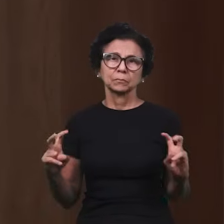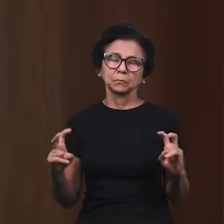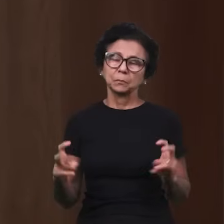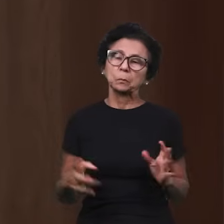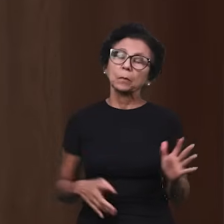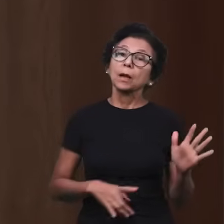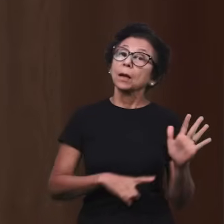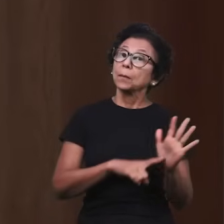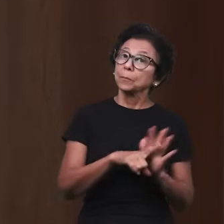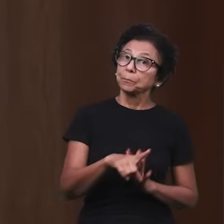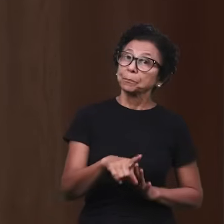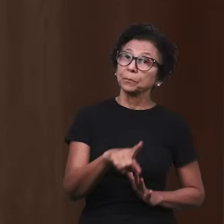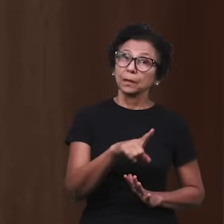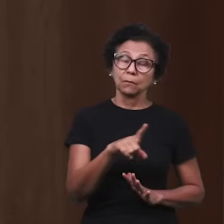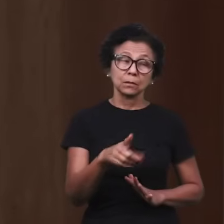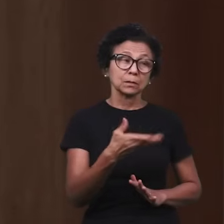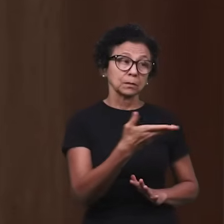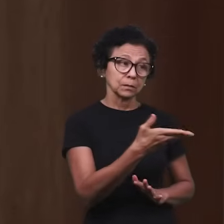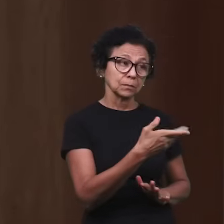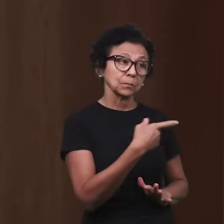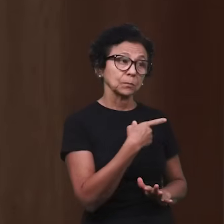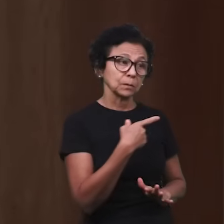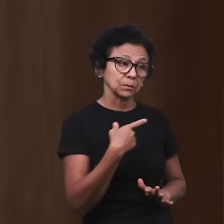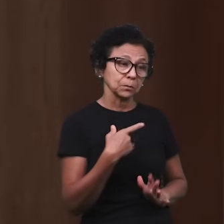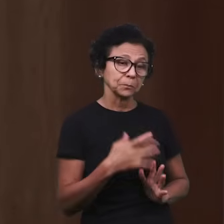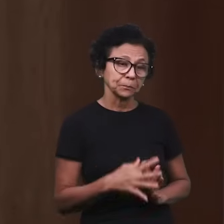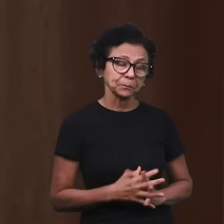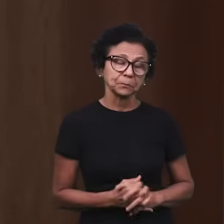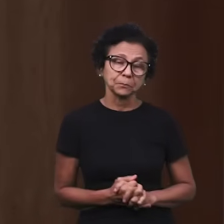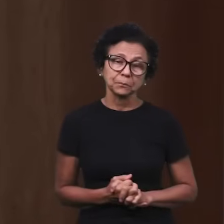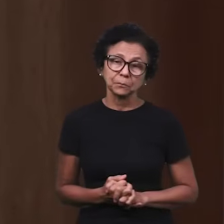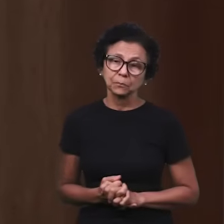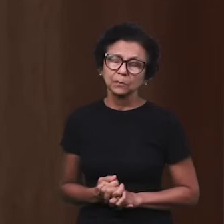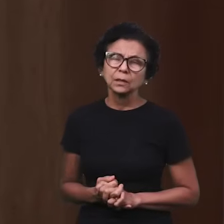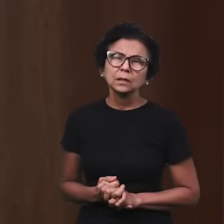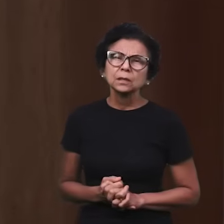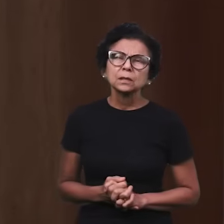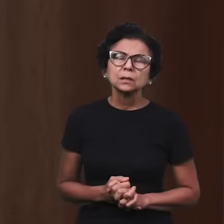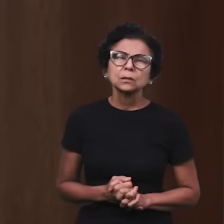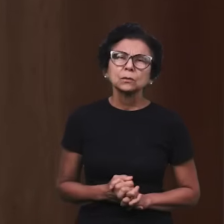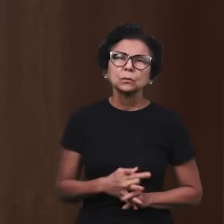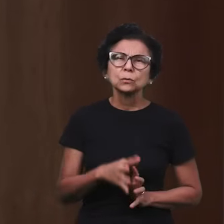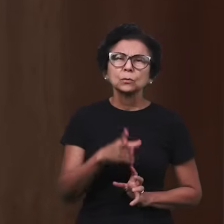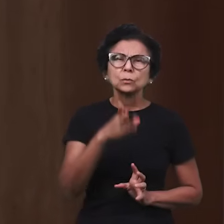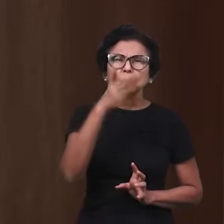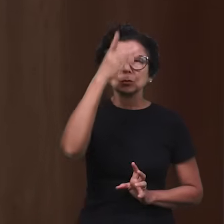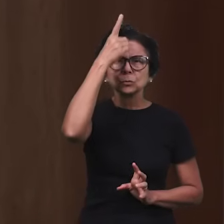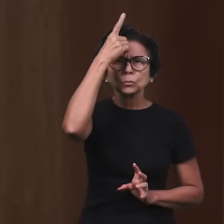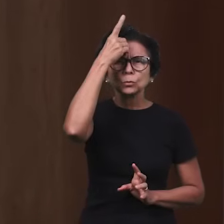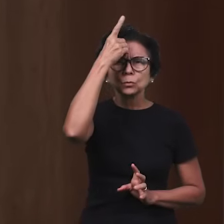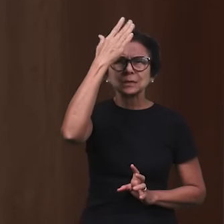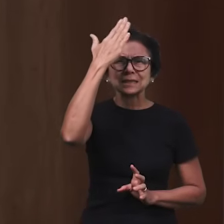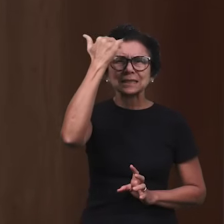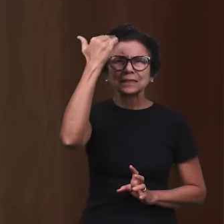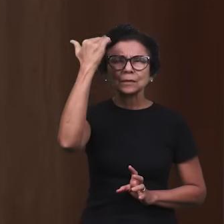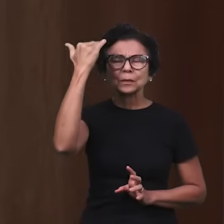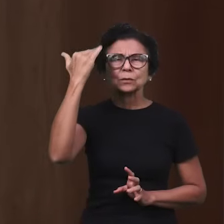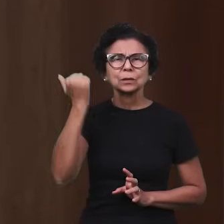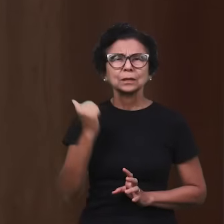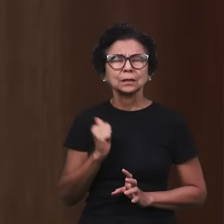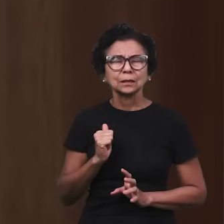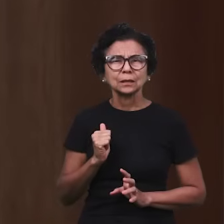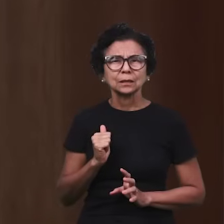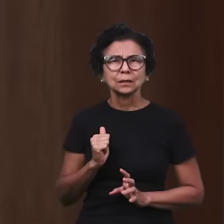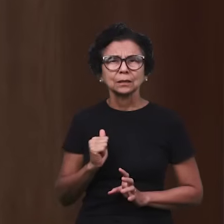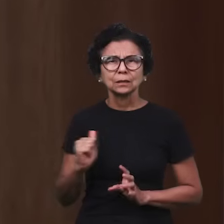você, vamos trazer aqui com o pastor Alexandre, e o dom de sabedoria do Ministério de Jesus? Em que